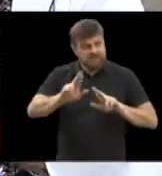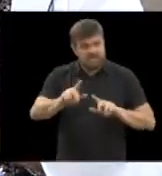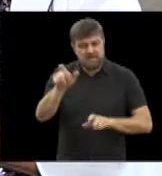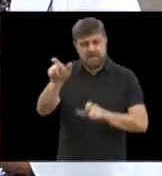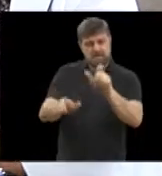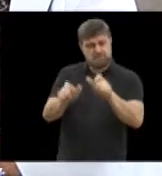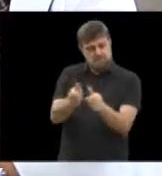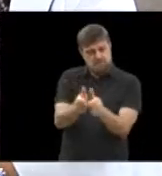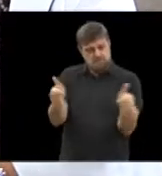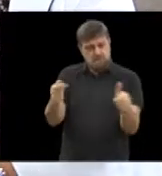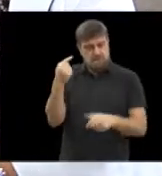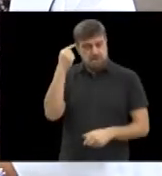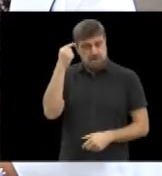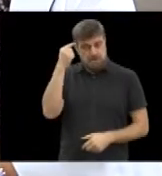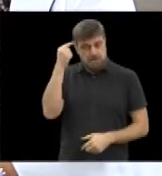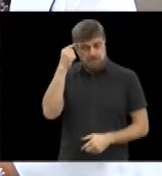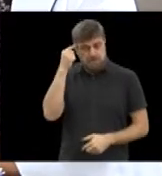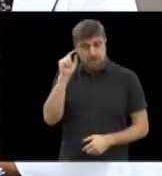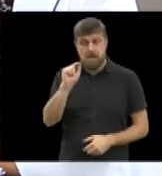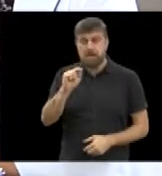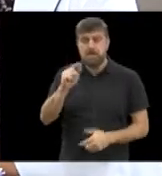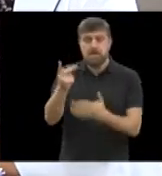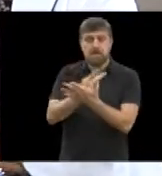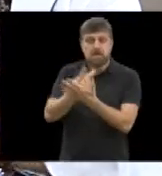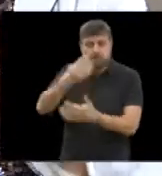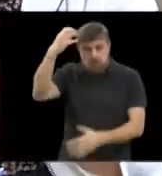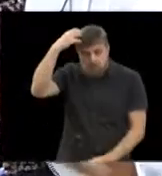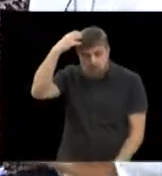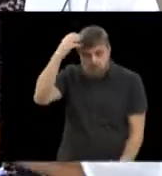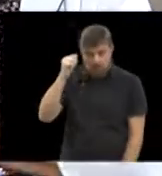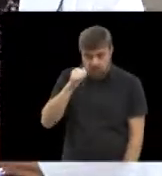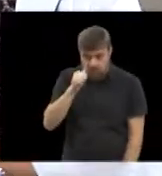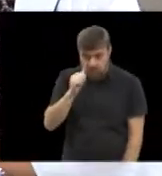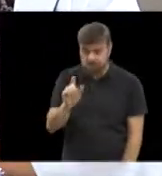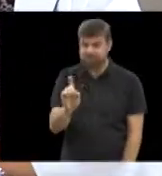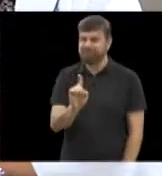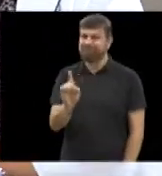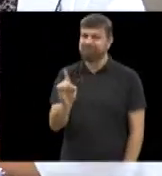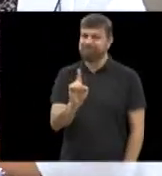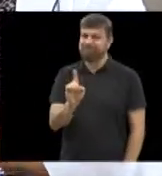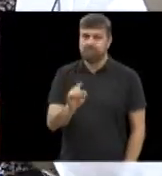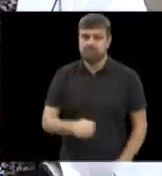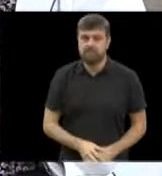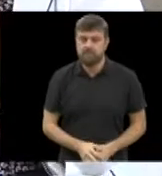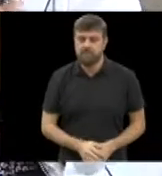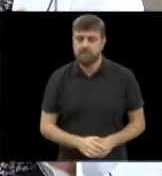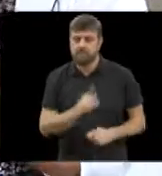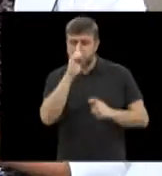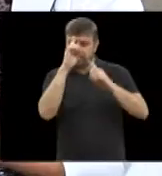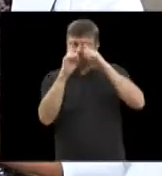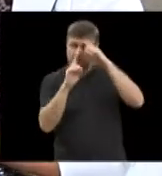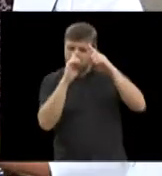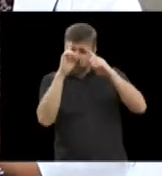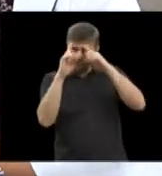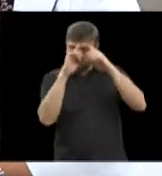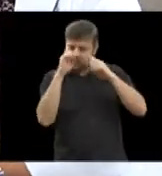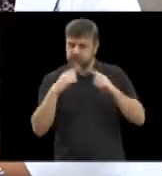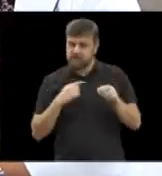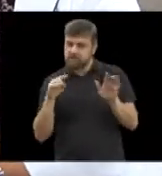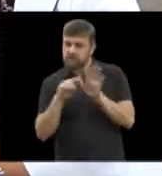a maioria das pessoas acredita, a culpa nem sempre é da mulher. Para tirar algumas dúvidas